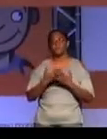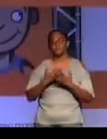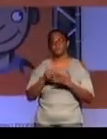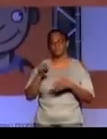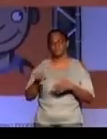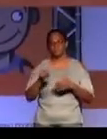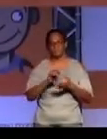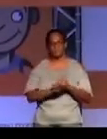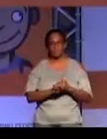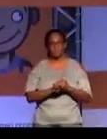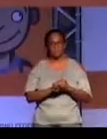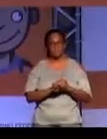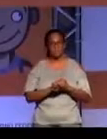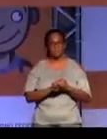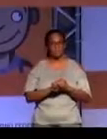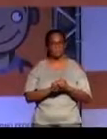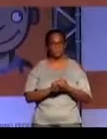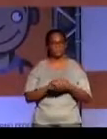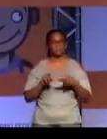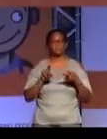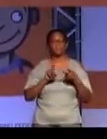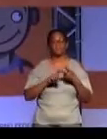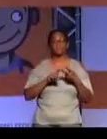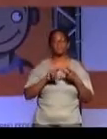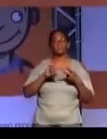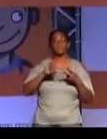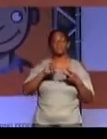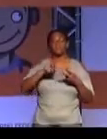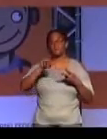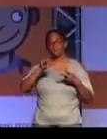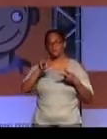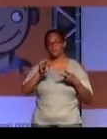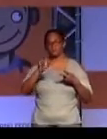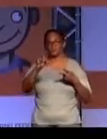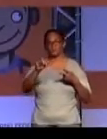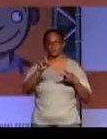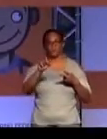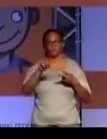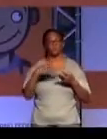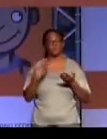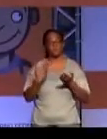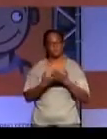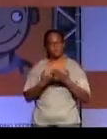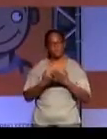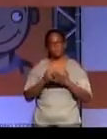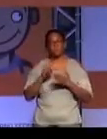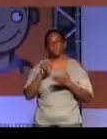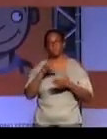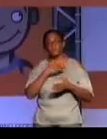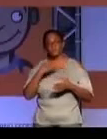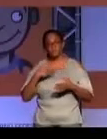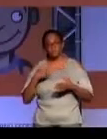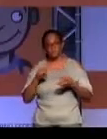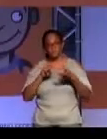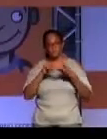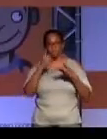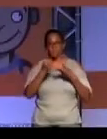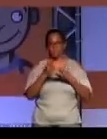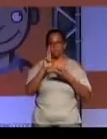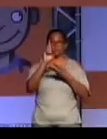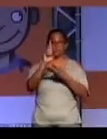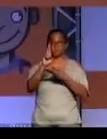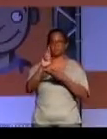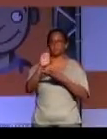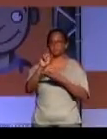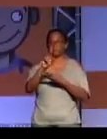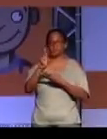Pública. O João Batista Rios Júnior, que era secretário nacional de Ações Básicas de Saúde, e o Dr. Carralho Guerra